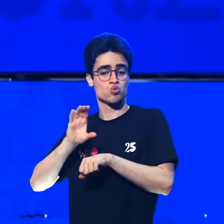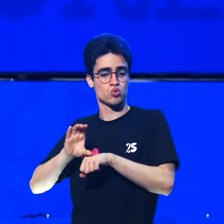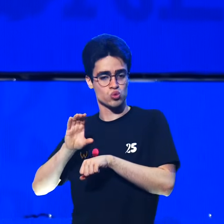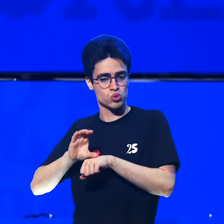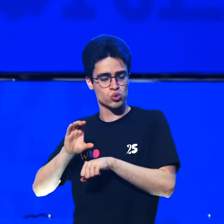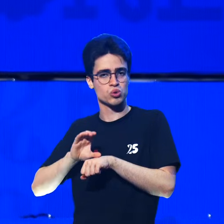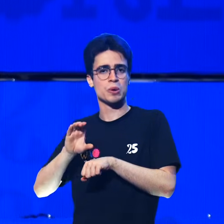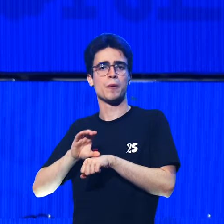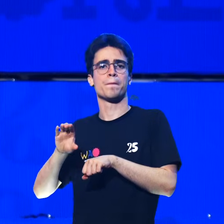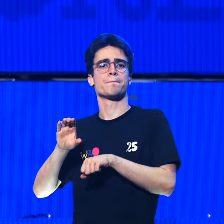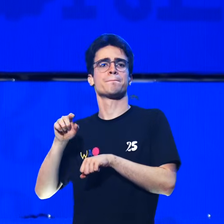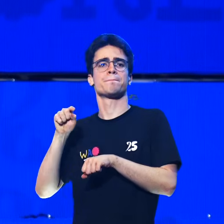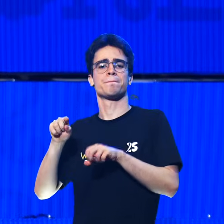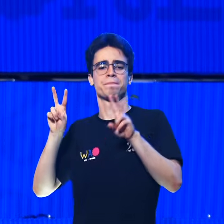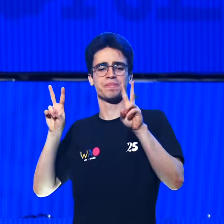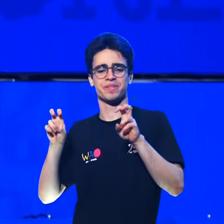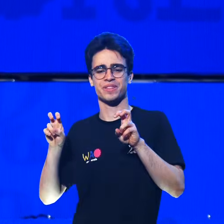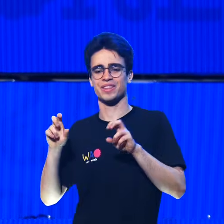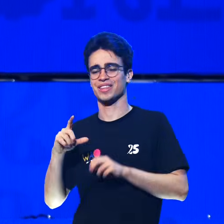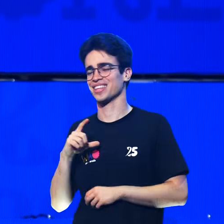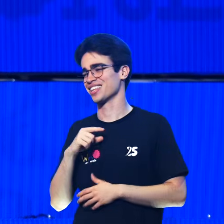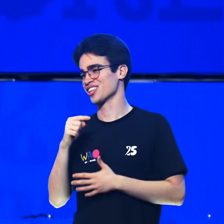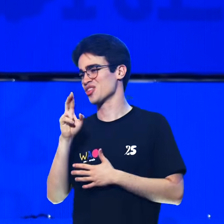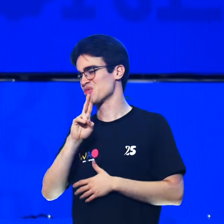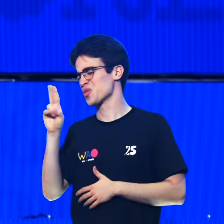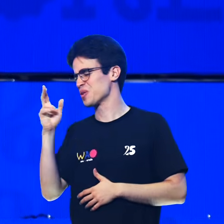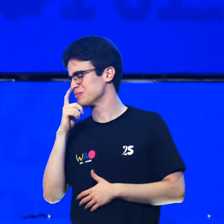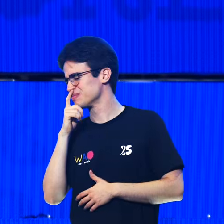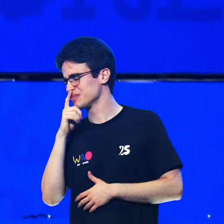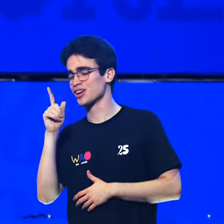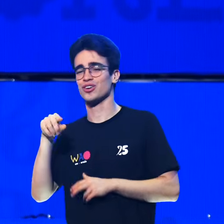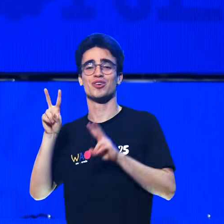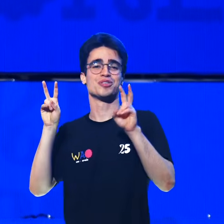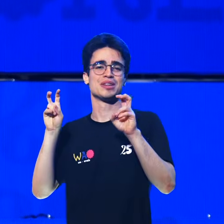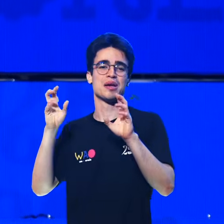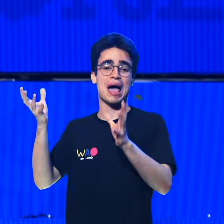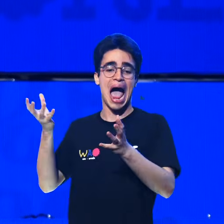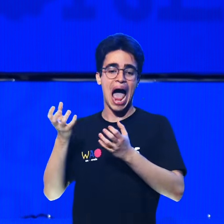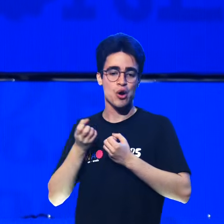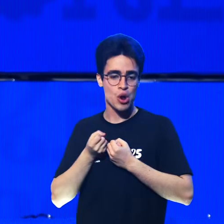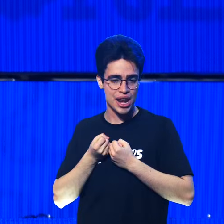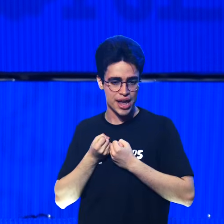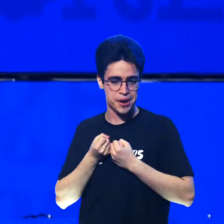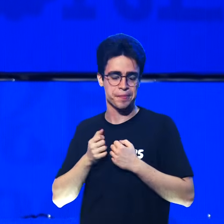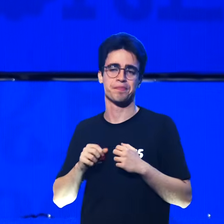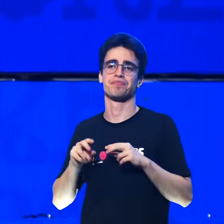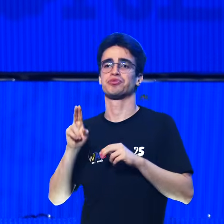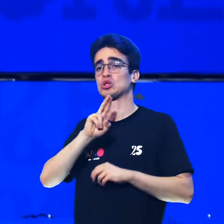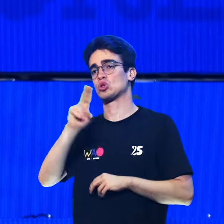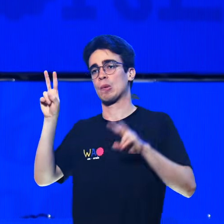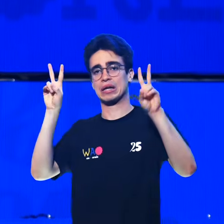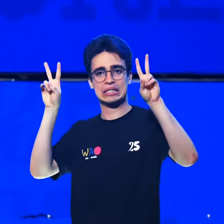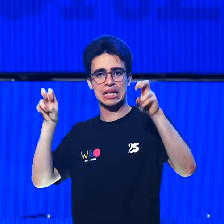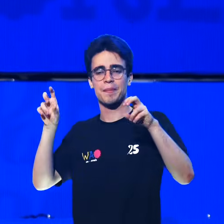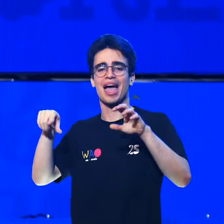de, tem tanto curso lá? Acolher. Um curso chamado Acolher.